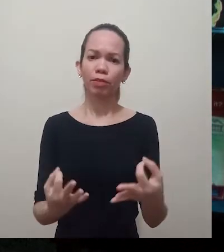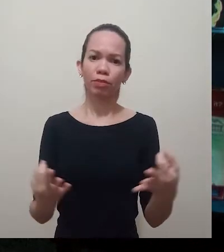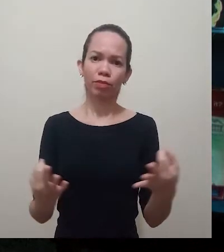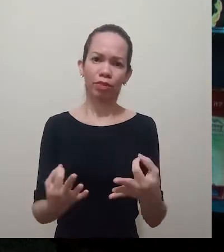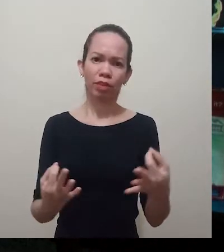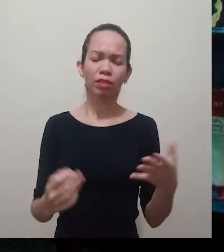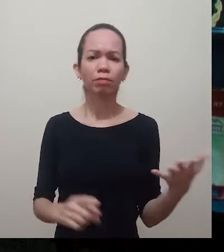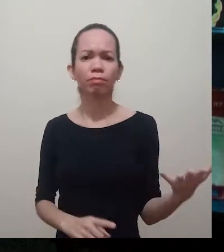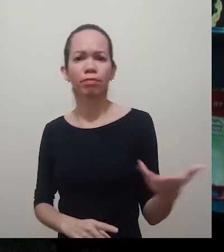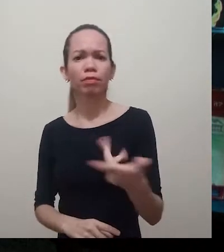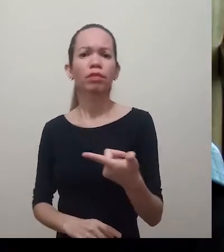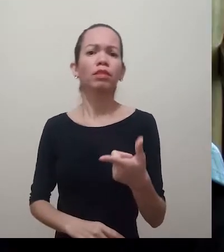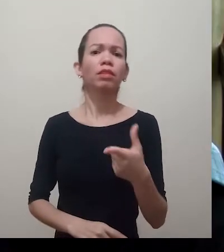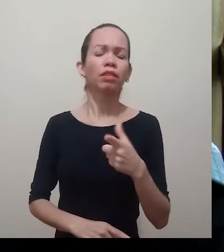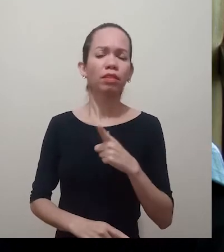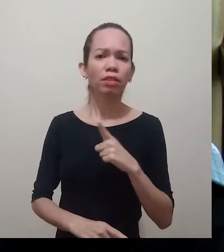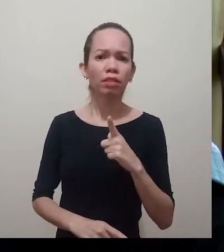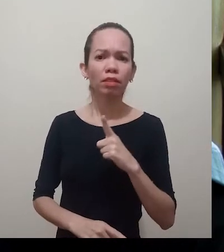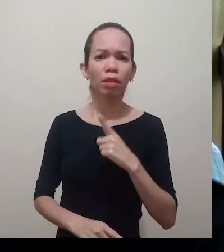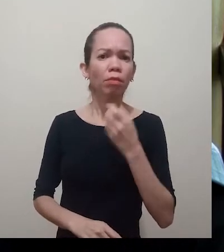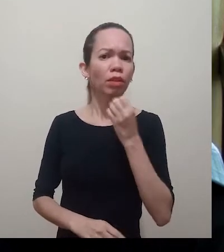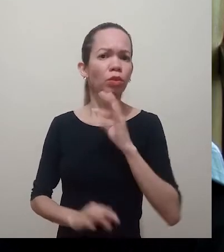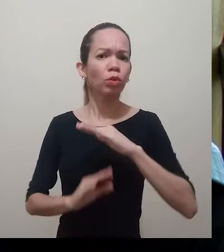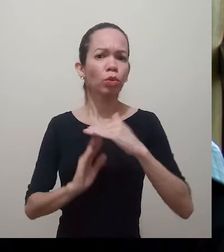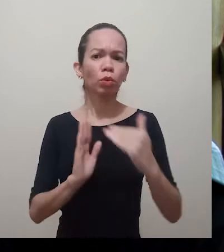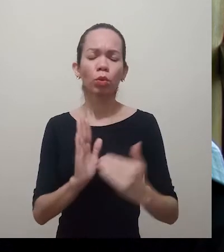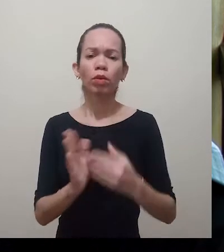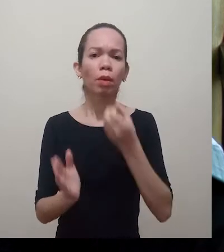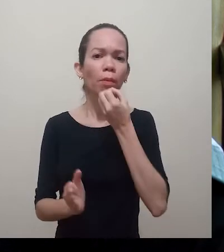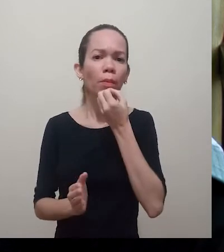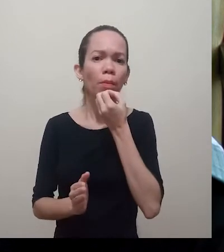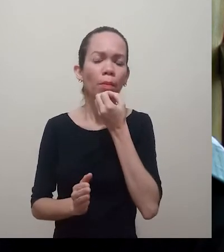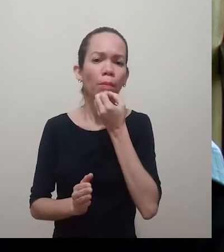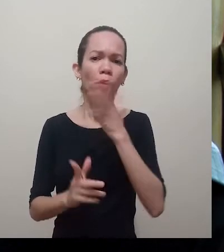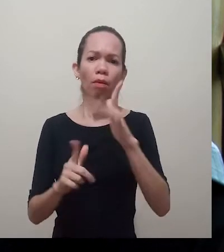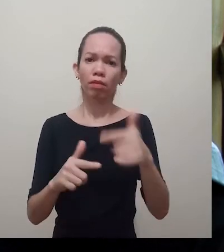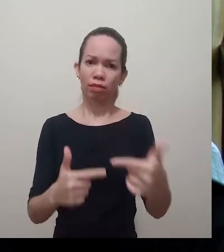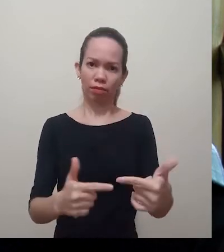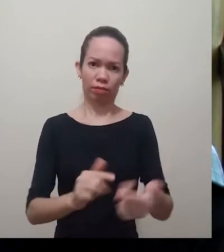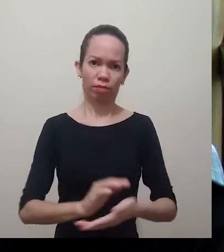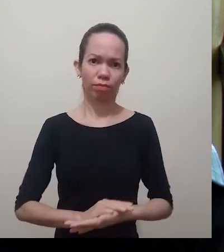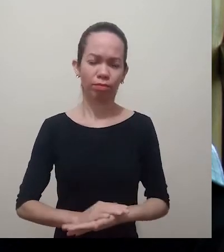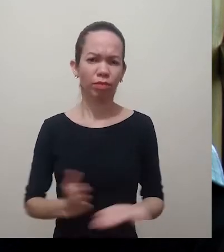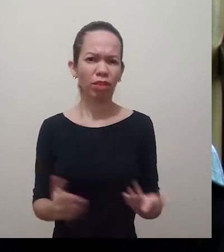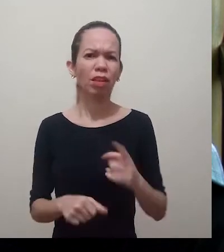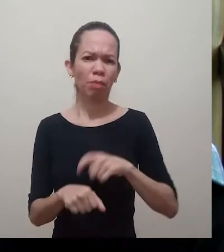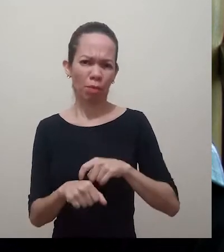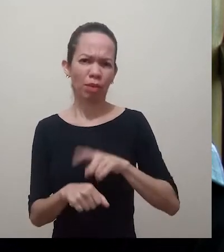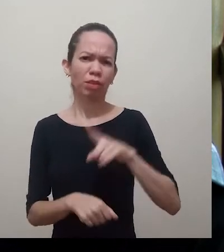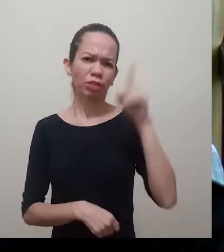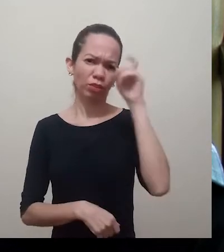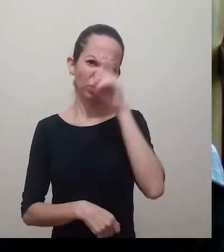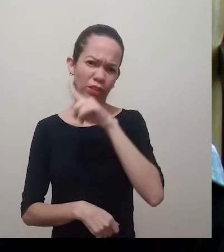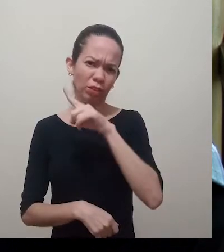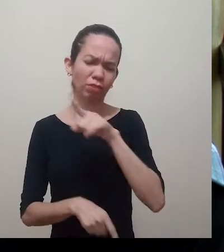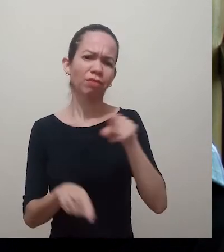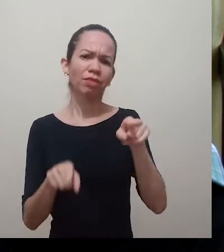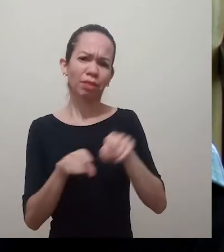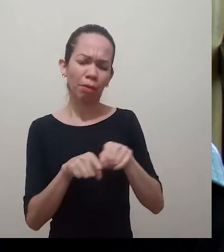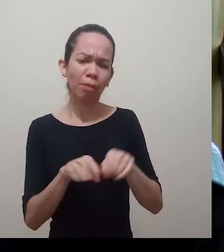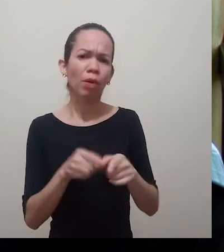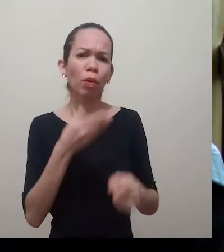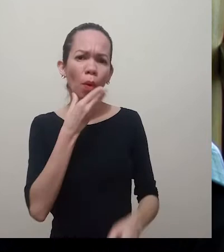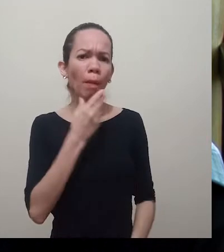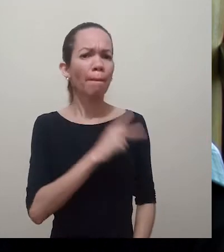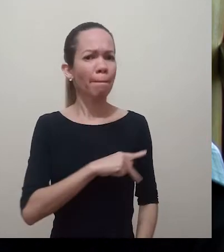para toda boa obra que nós estamos vivendo num tempo muito difícil era exatamente o tempo difícil que o apóstolo paulo